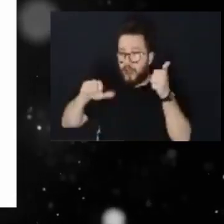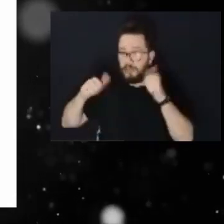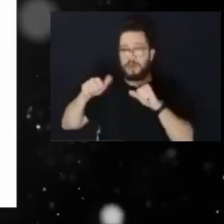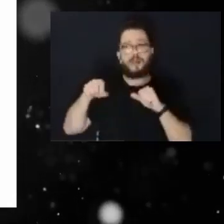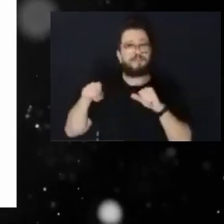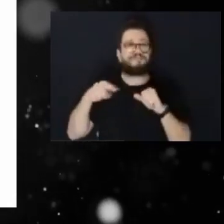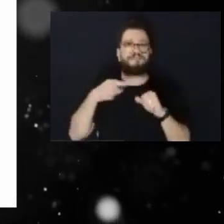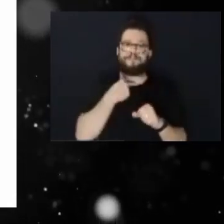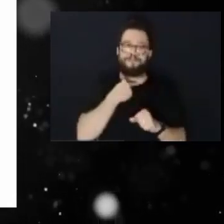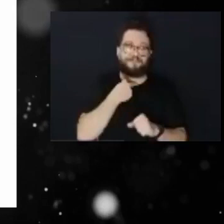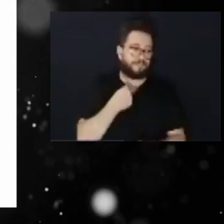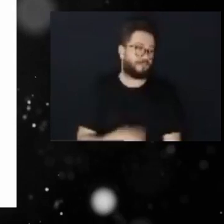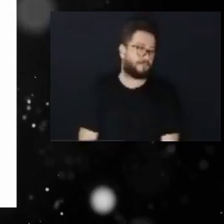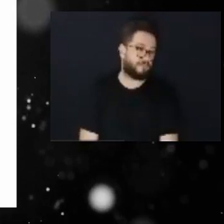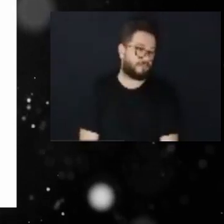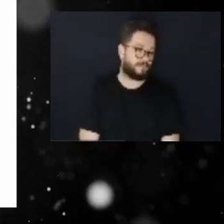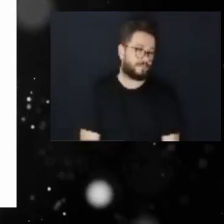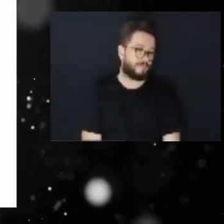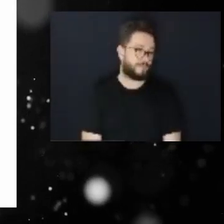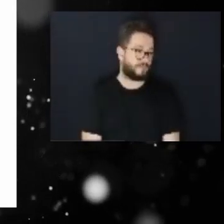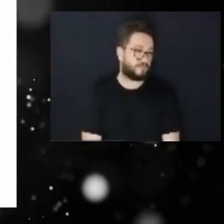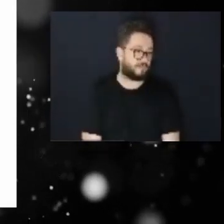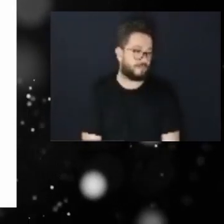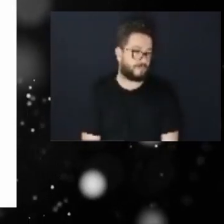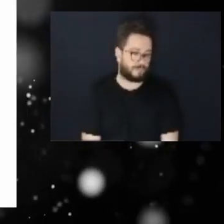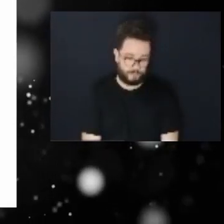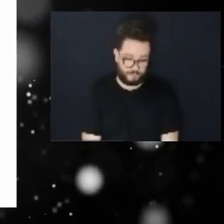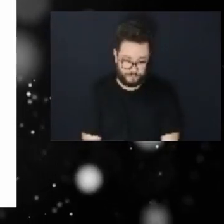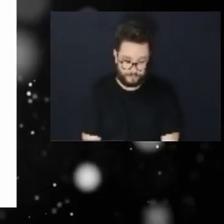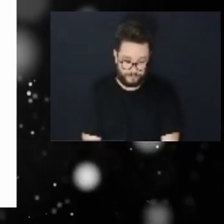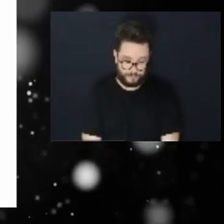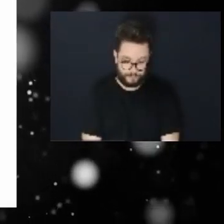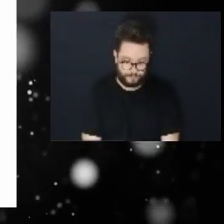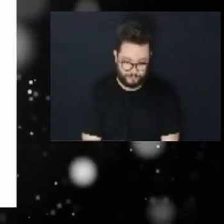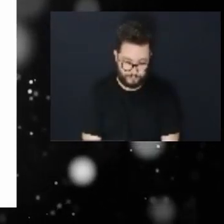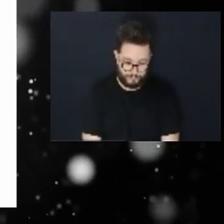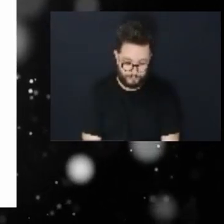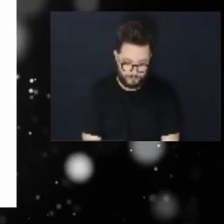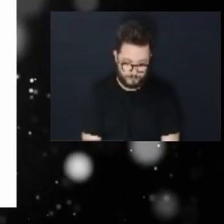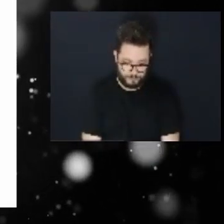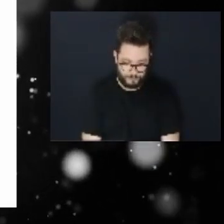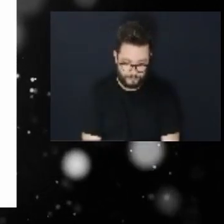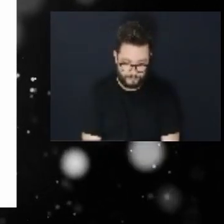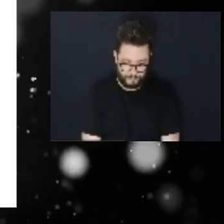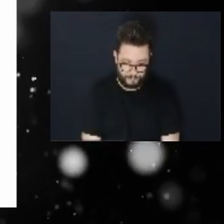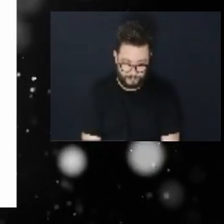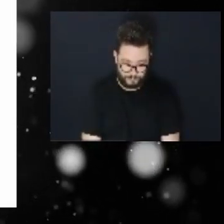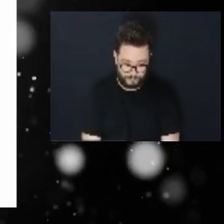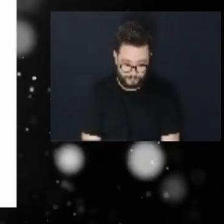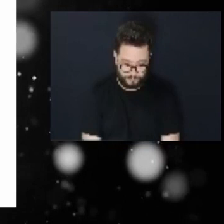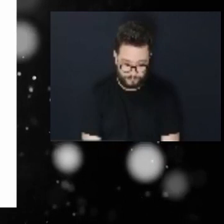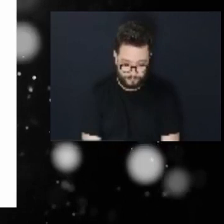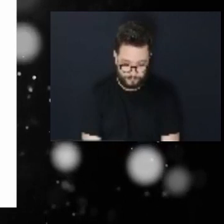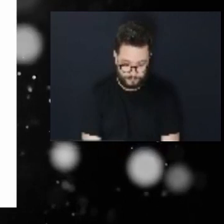esse estudo, para colocar em xeque qualquer dúvida que qualquer pessoa tenha,